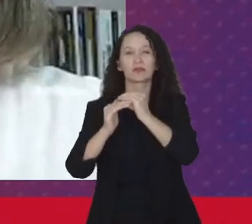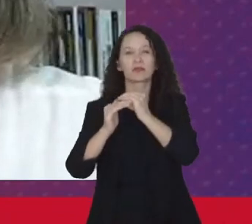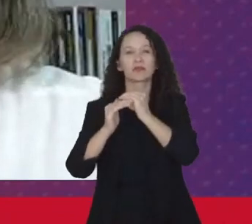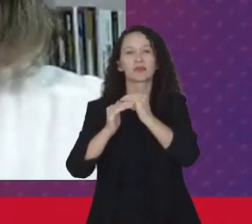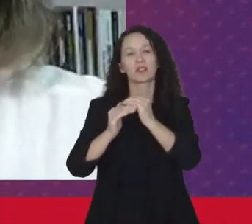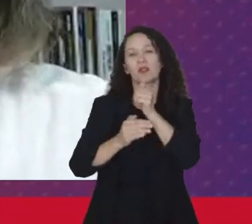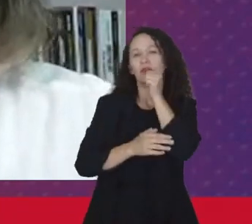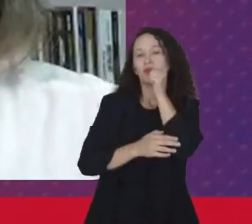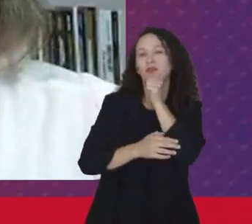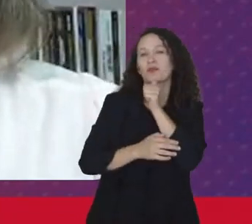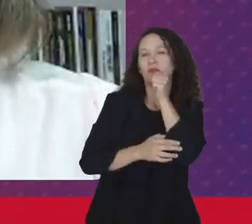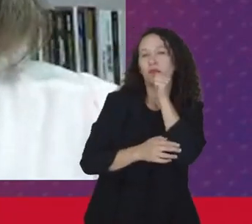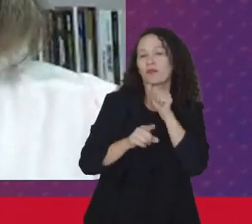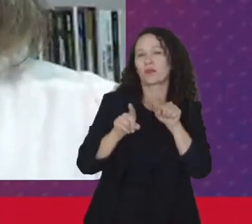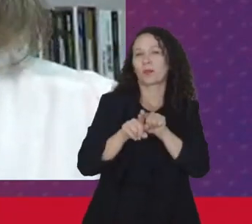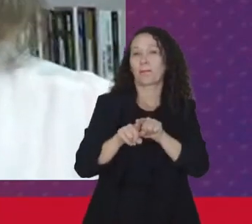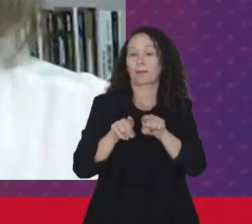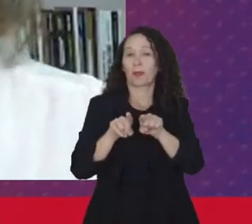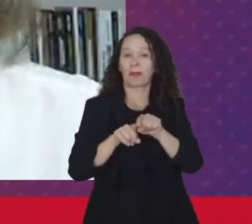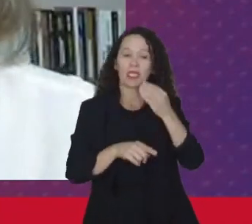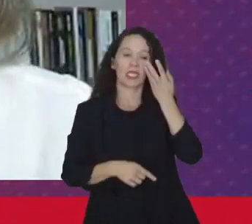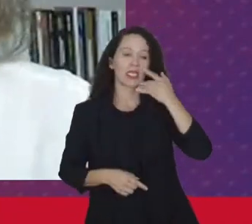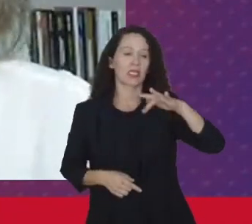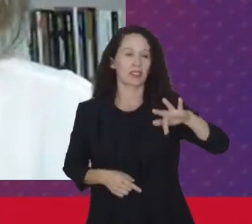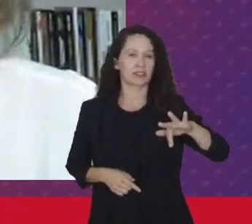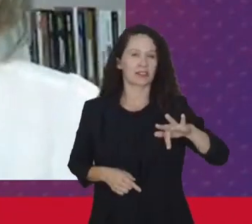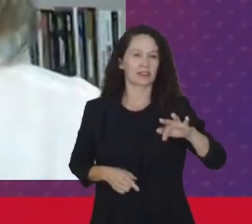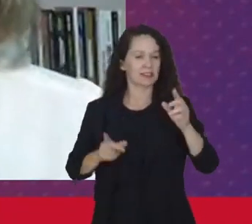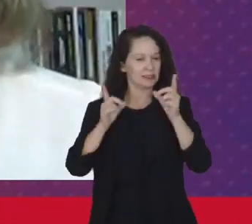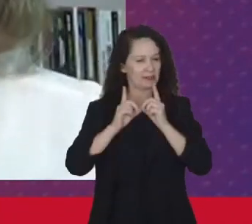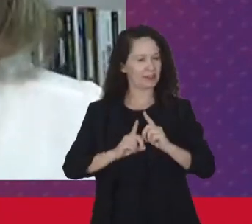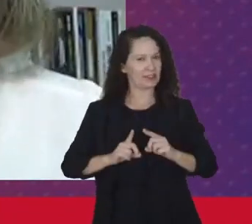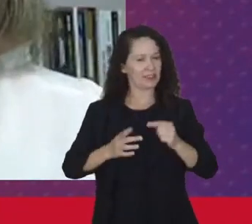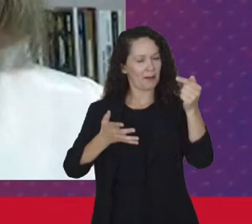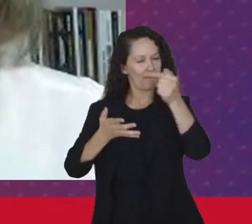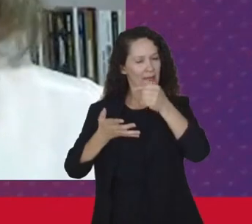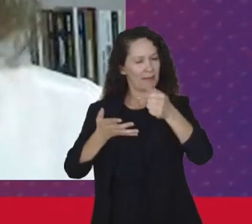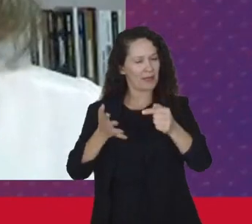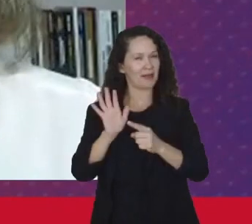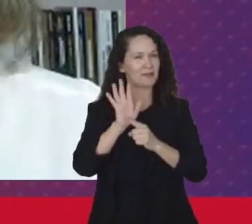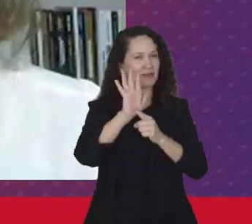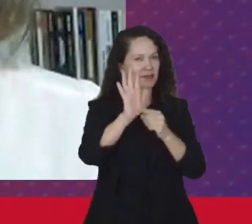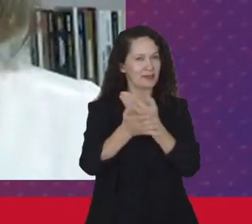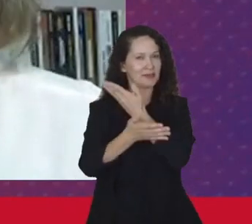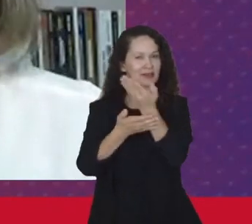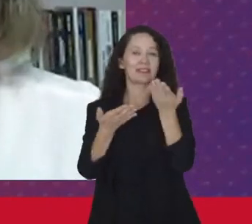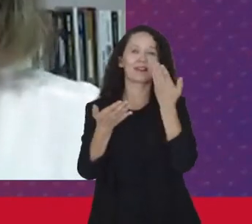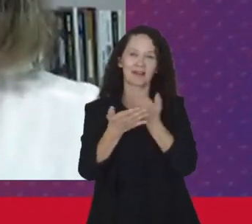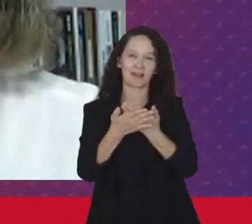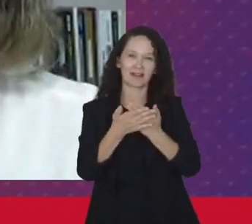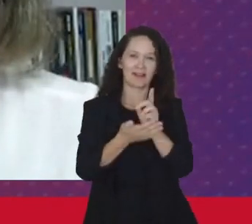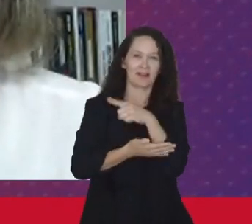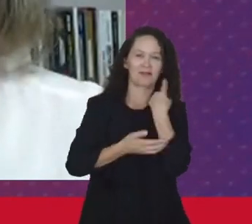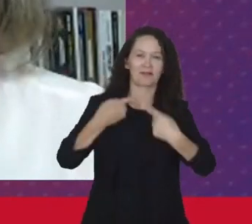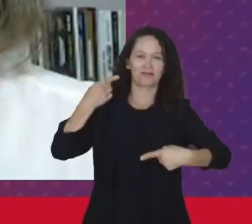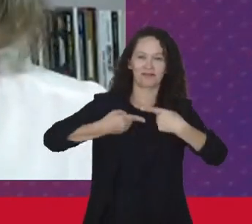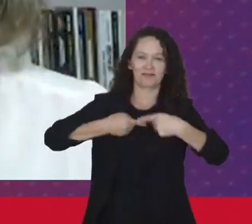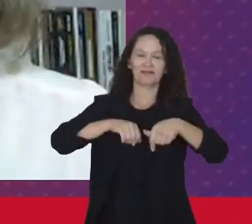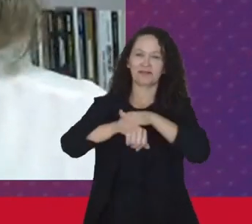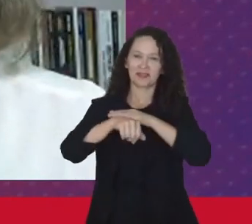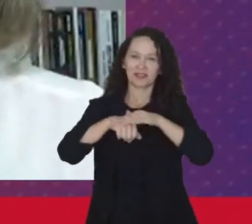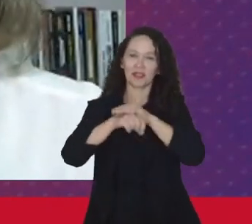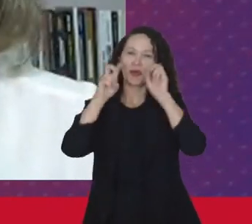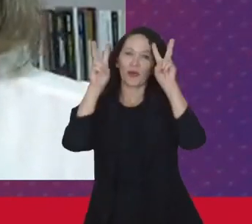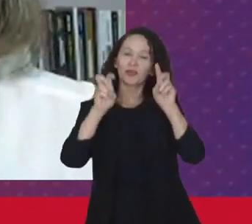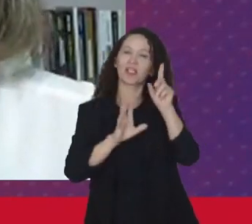de meninas e mulheres com deficiência. Essas são as questões que eu gostaria de pontuar nessa aula para nossa discussão